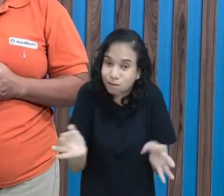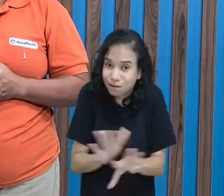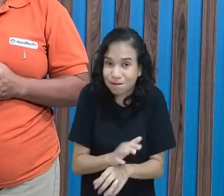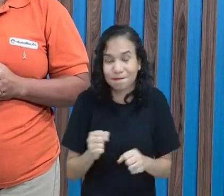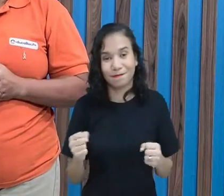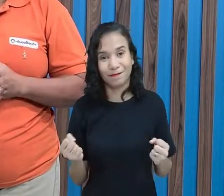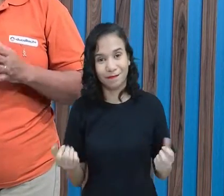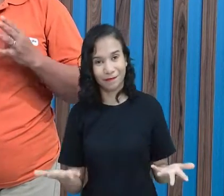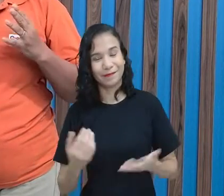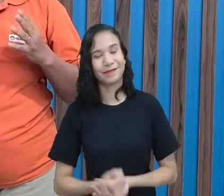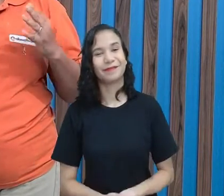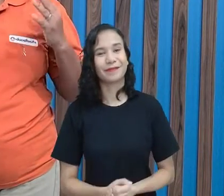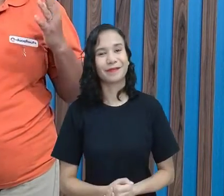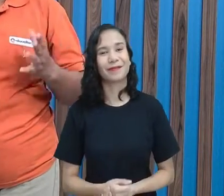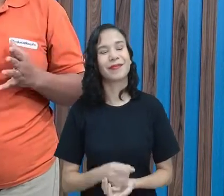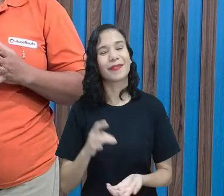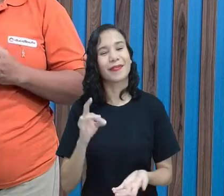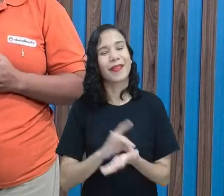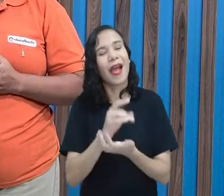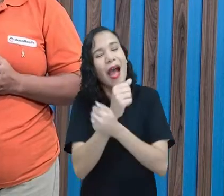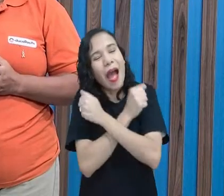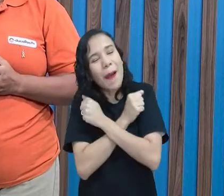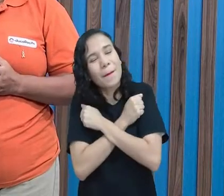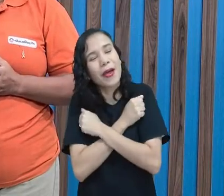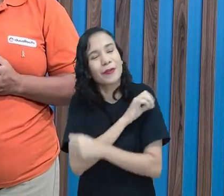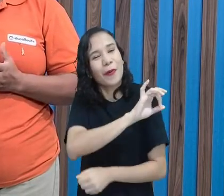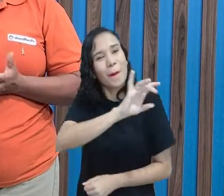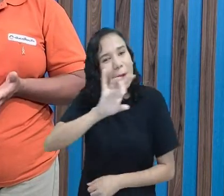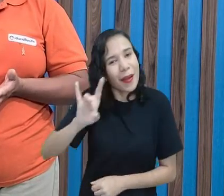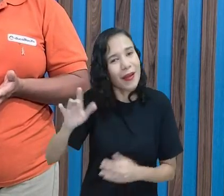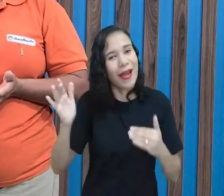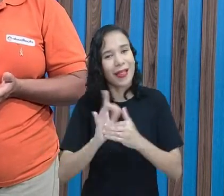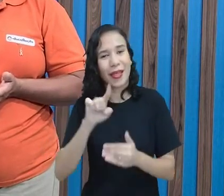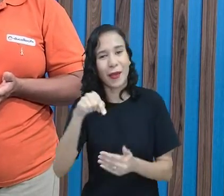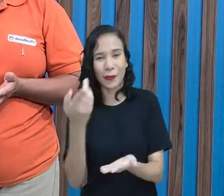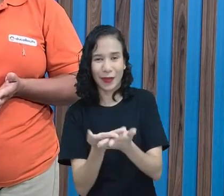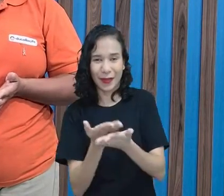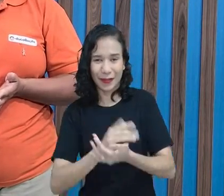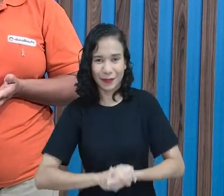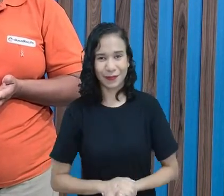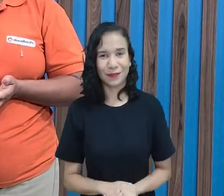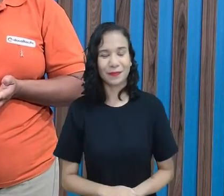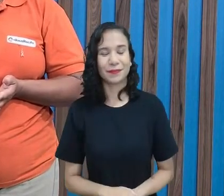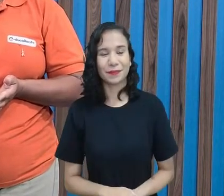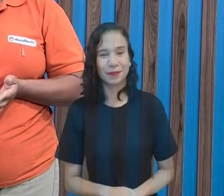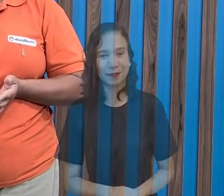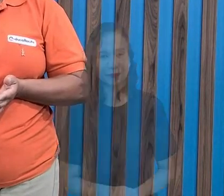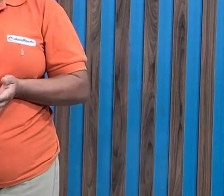aqui. Tá? Eu deixo um grande abraço para todos e até a nossa próxima aula.